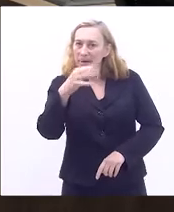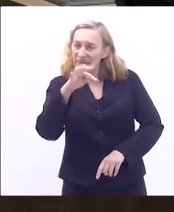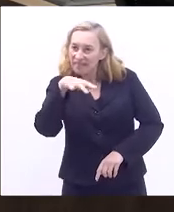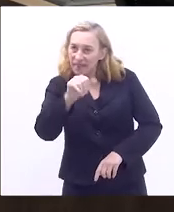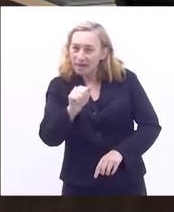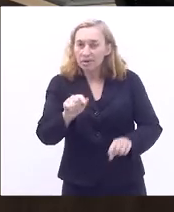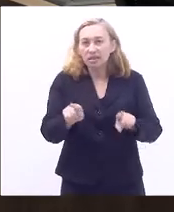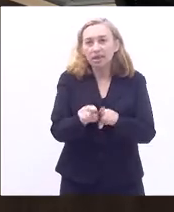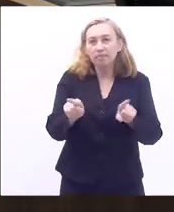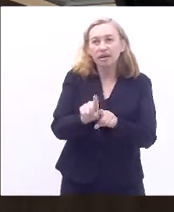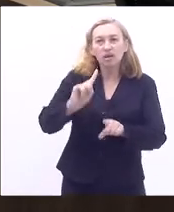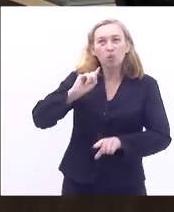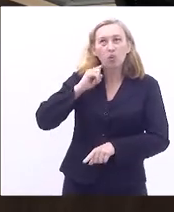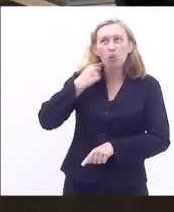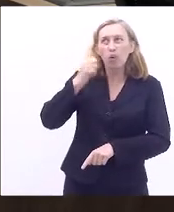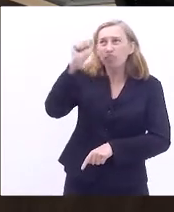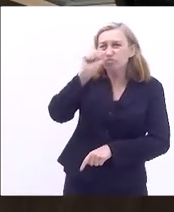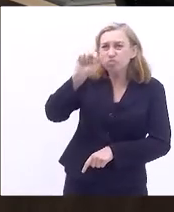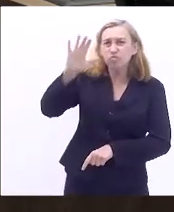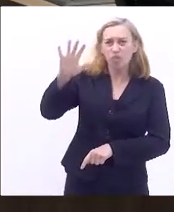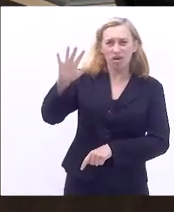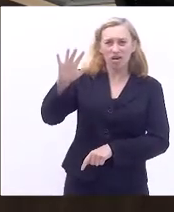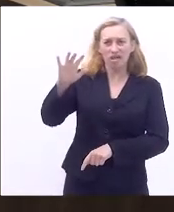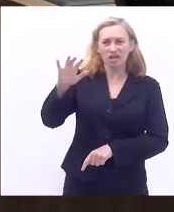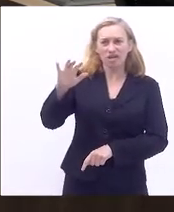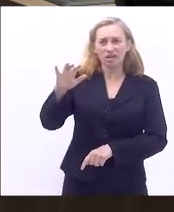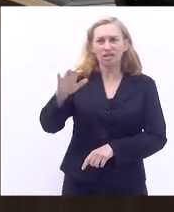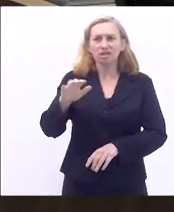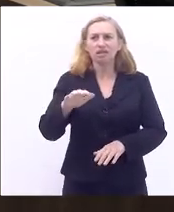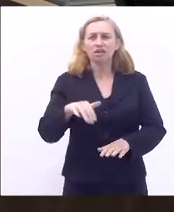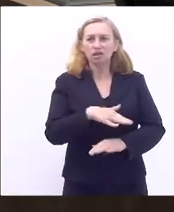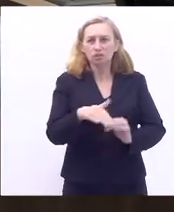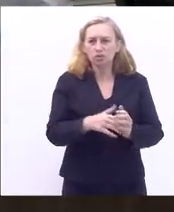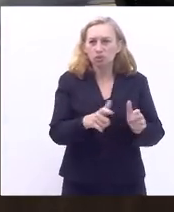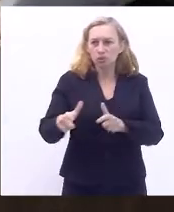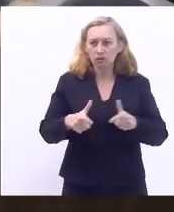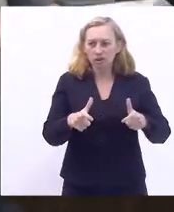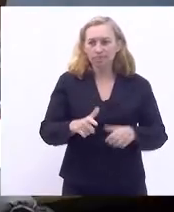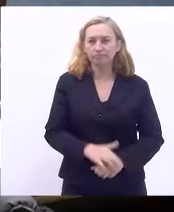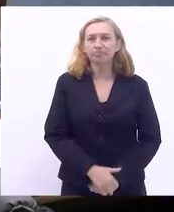toda a Zona Oeste e especialmente em Santa Cruz.